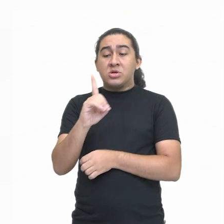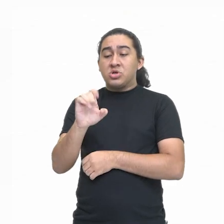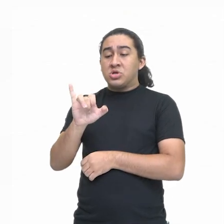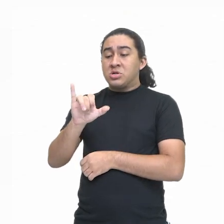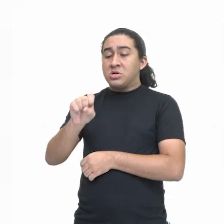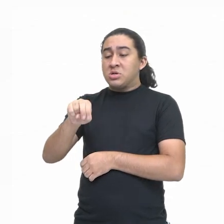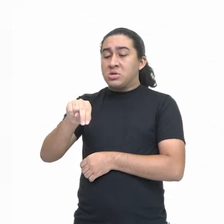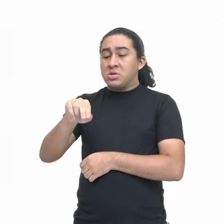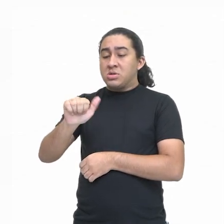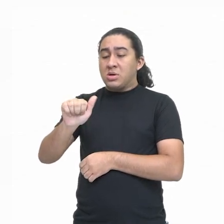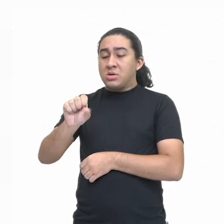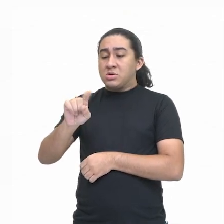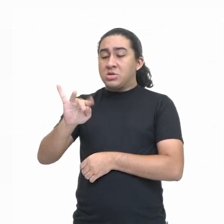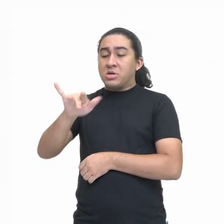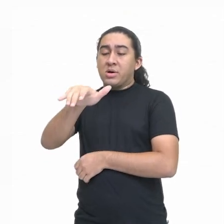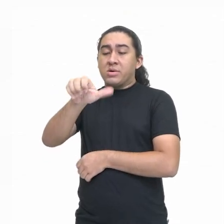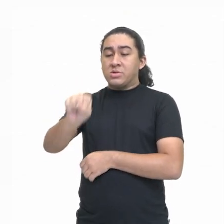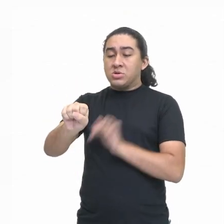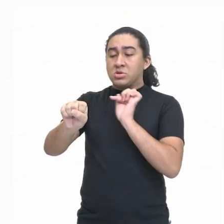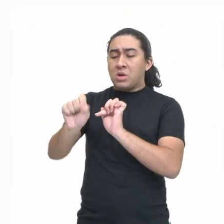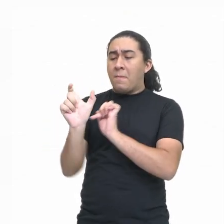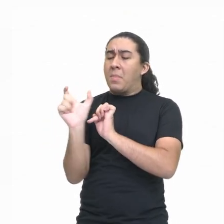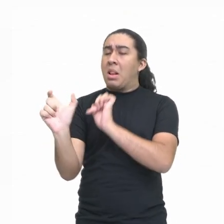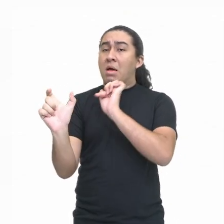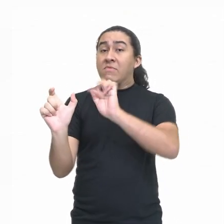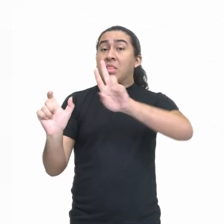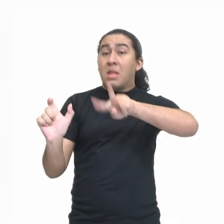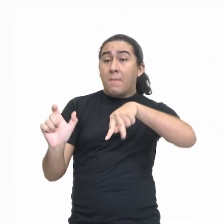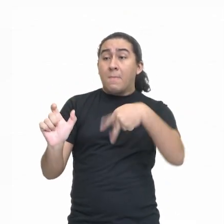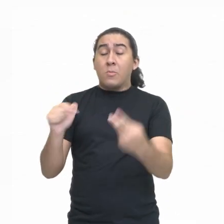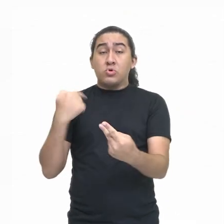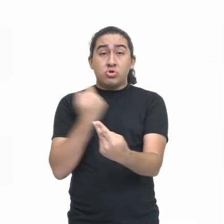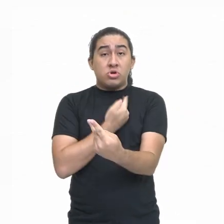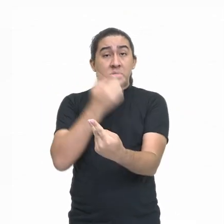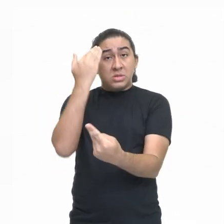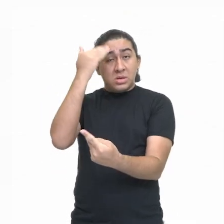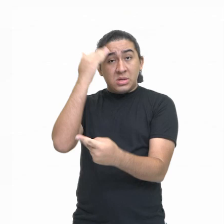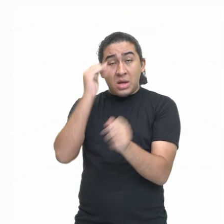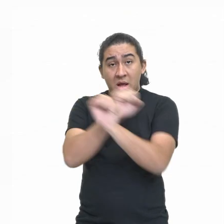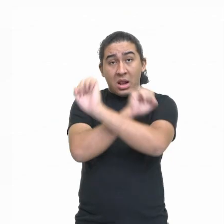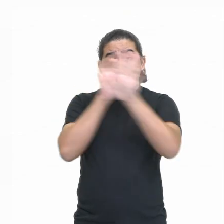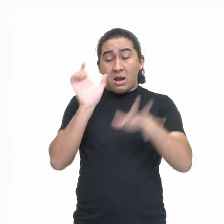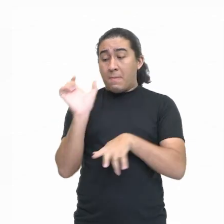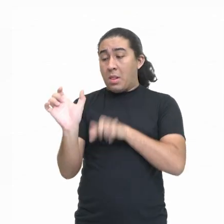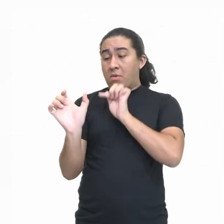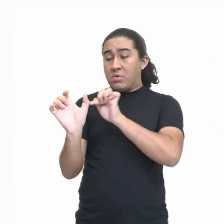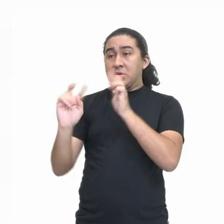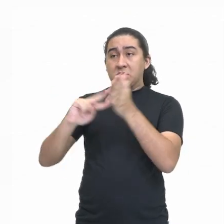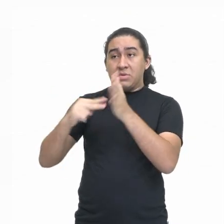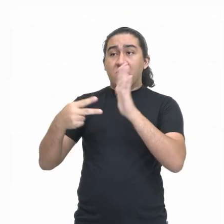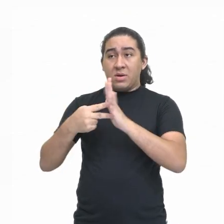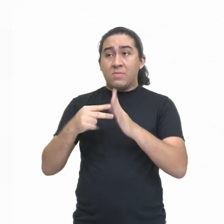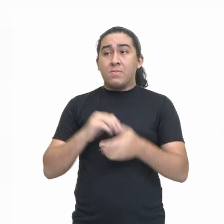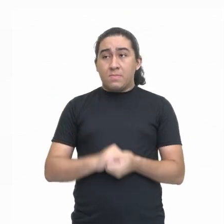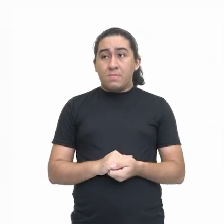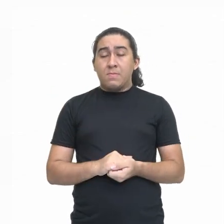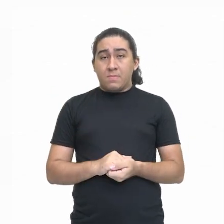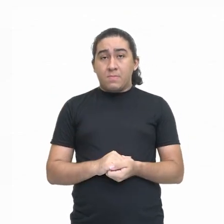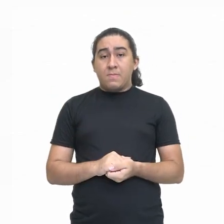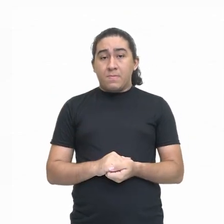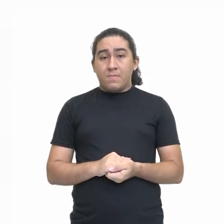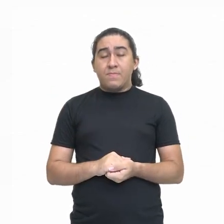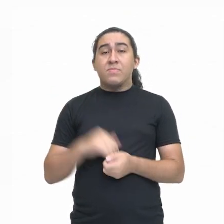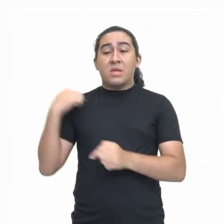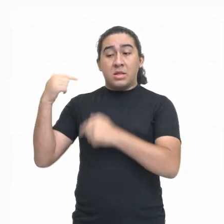dinastias, né? Que logo nós vamos verificar essas dinastias. E a antiguidade